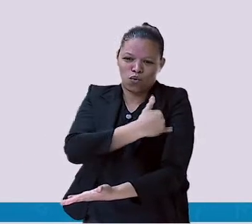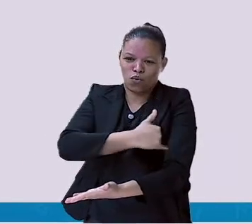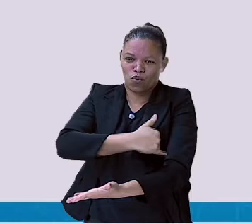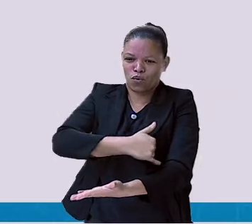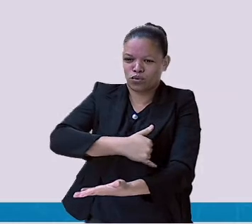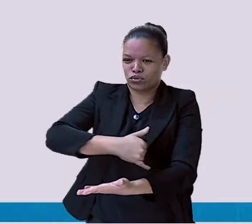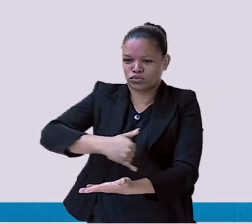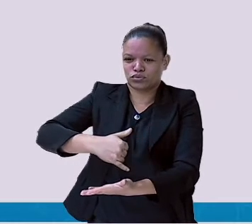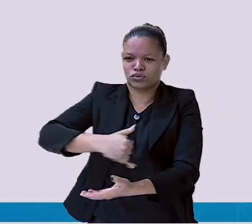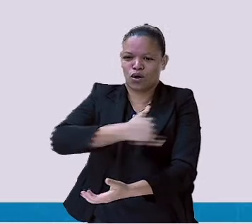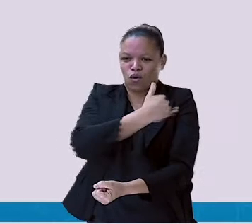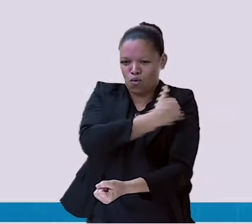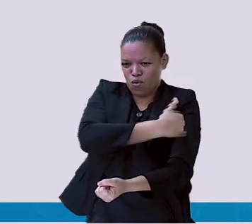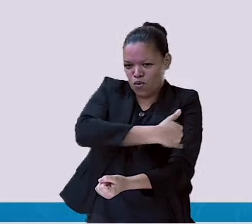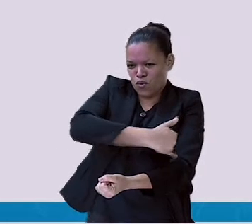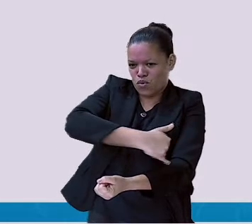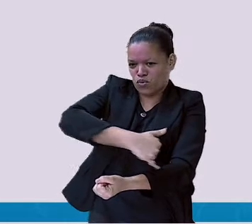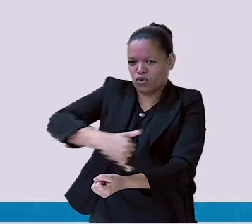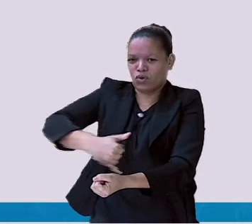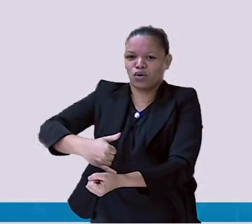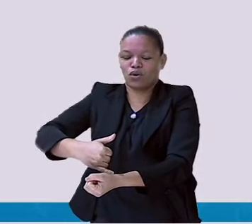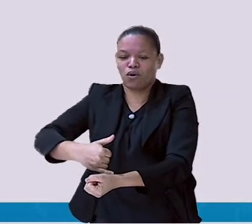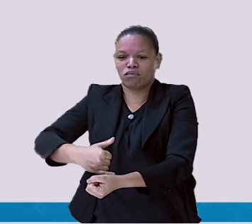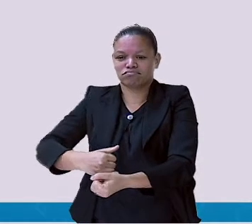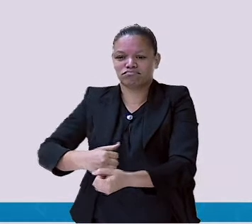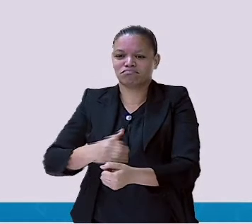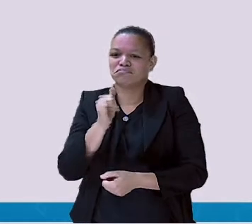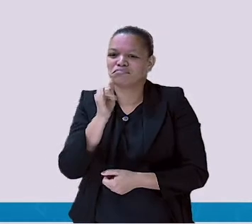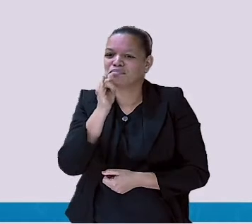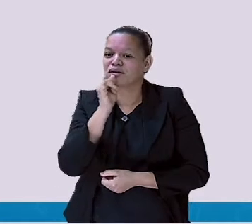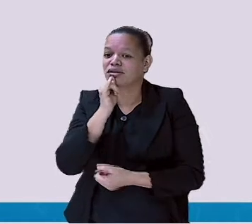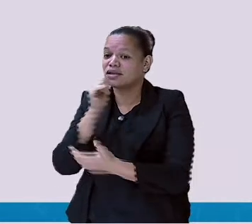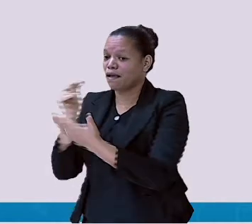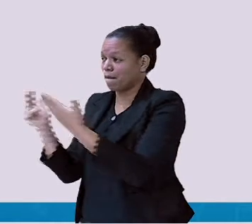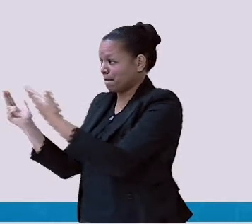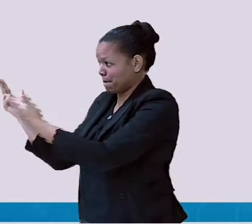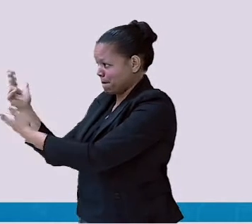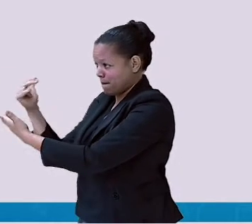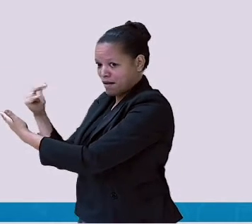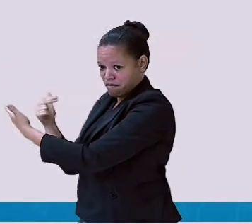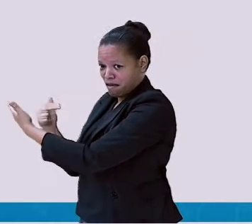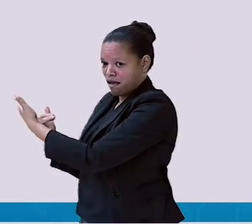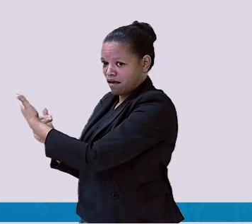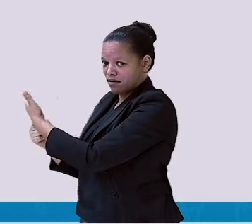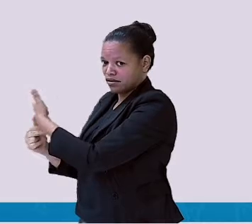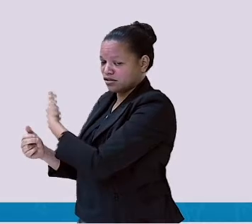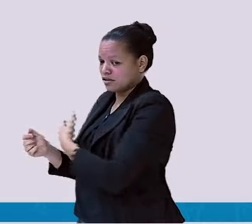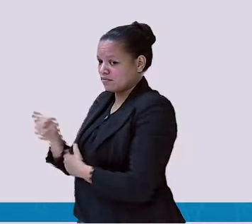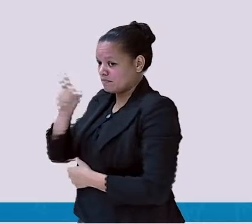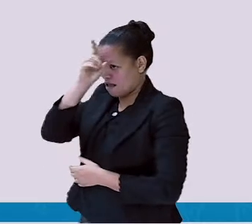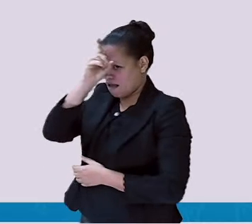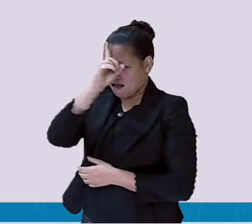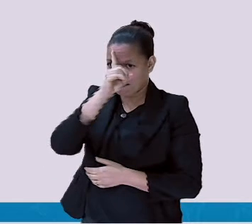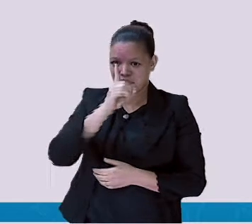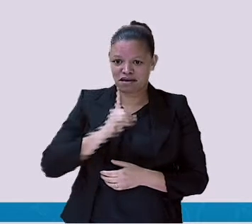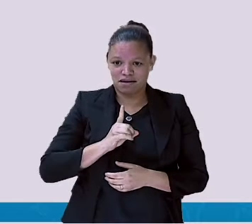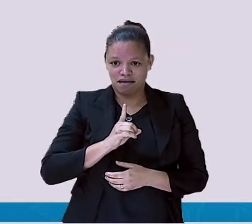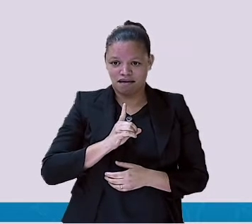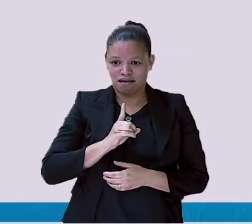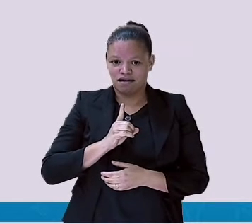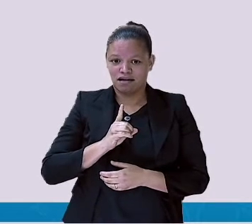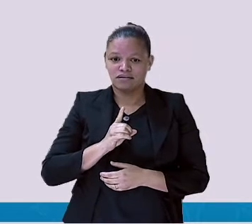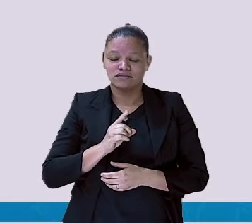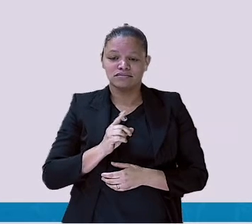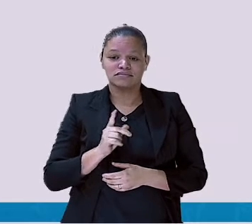anjinho, né, e temos o outro aqui levado, não é isso? Então, nós temos o